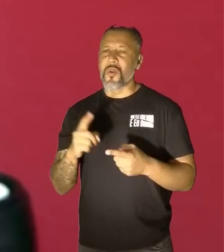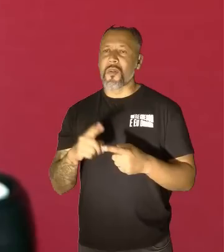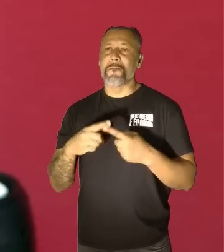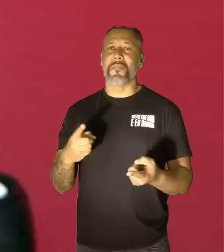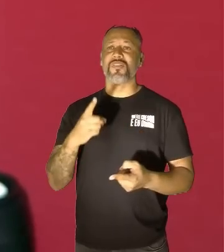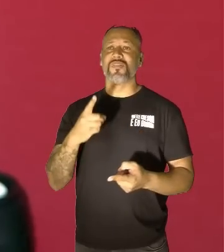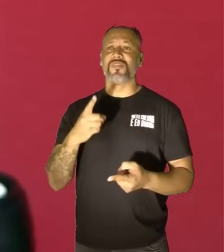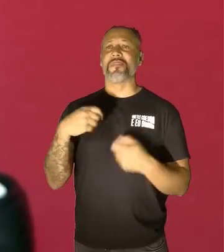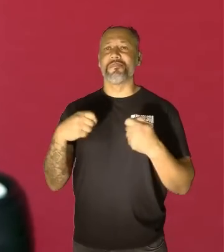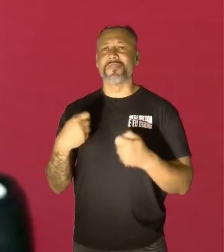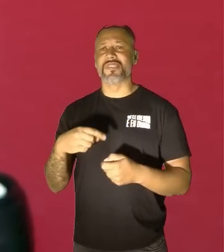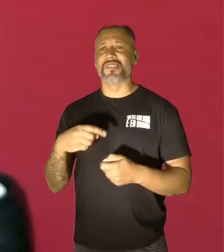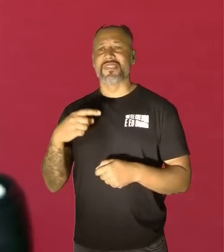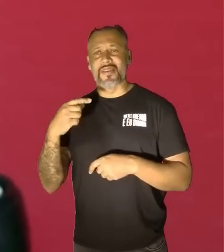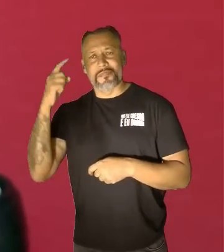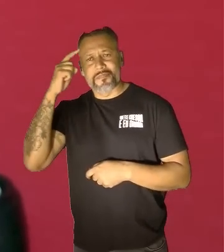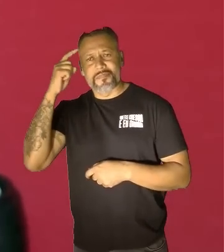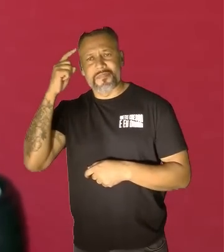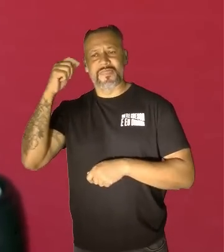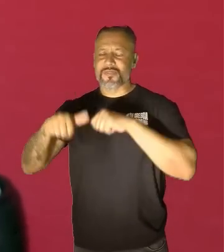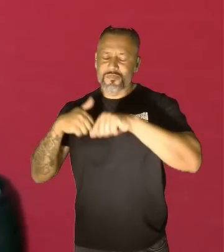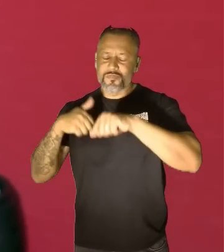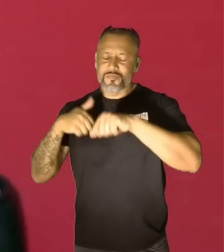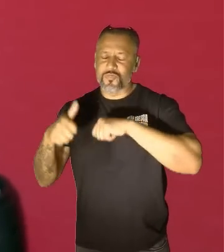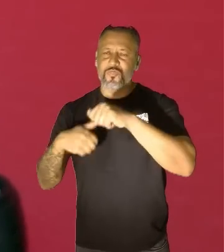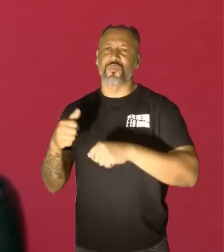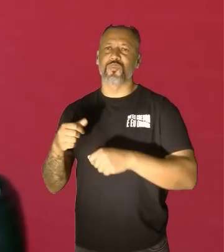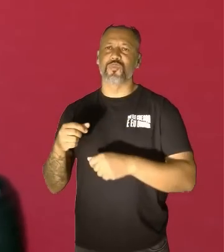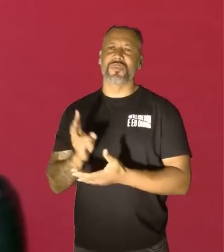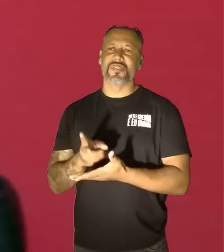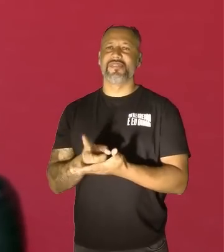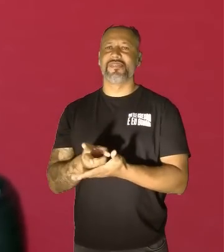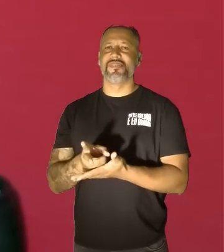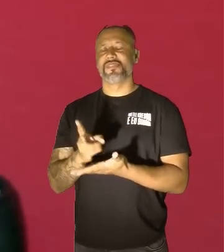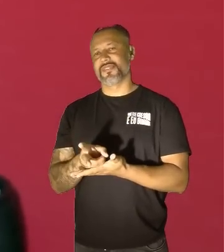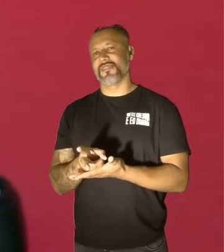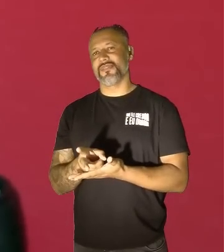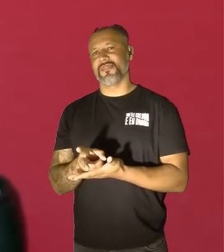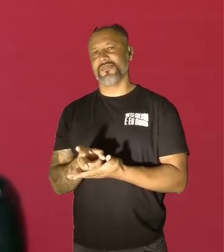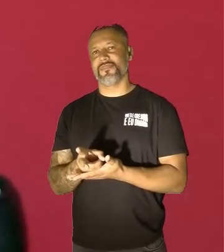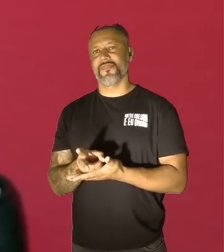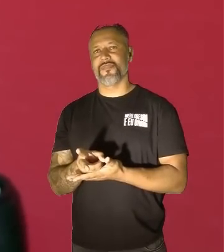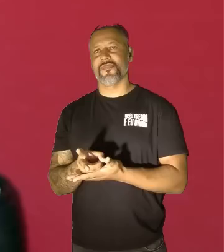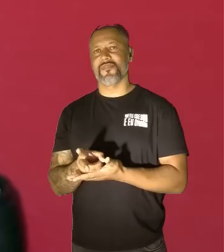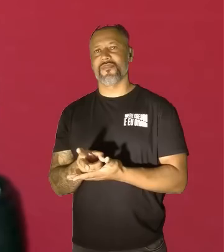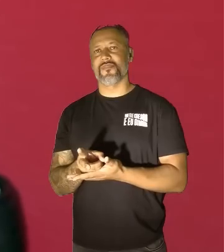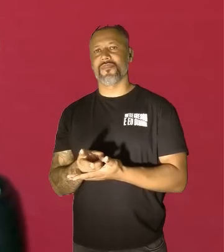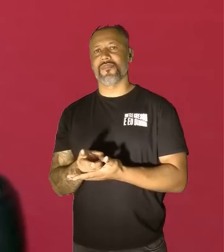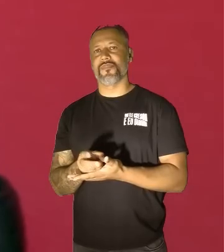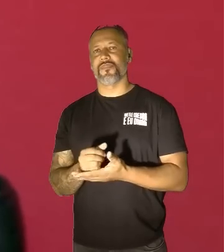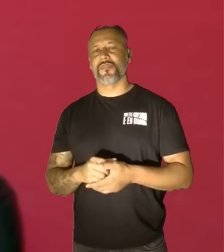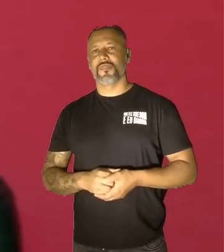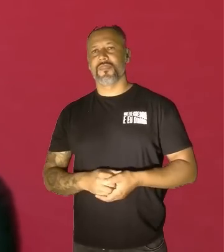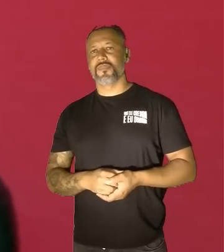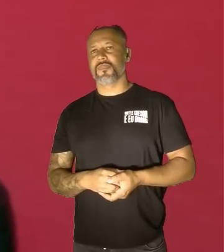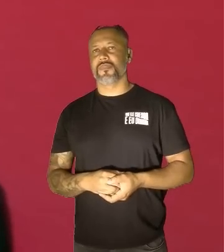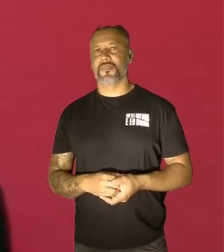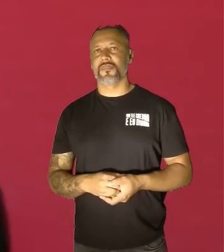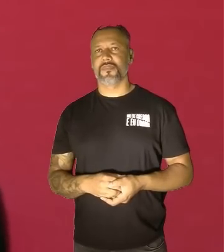E eu quero declarar uma palavra para você: crescer implica perder. Fala bem alto: